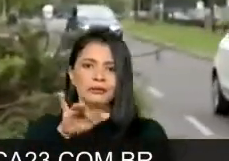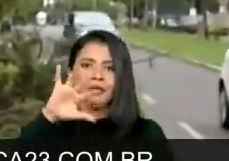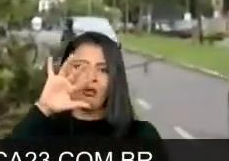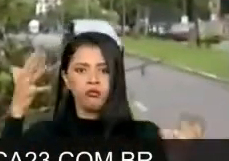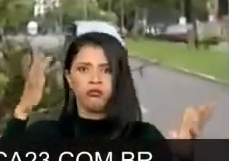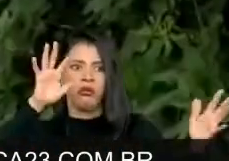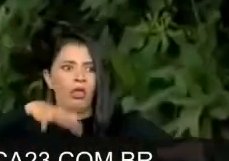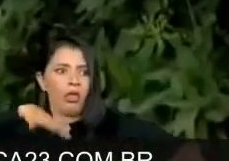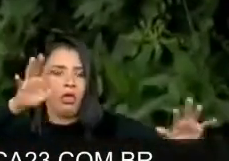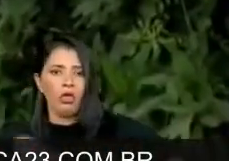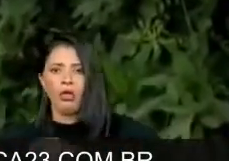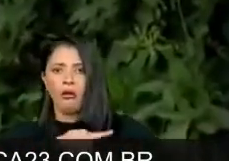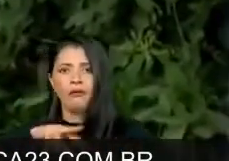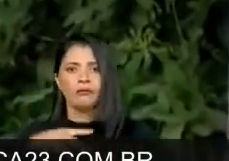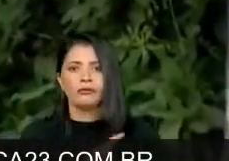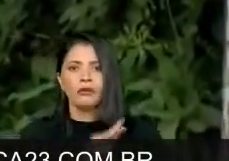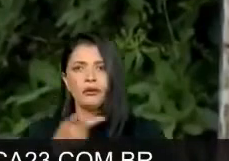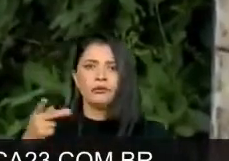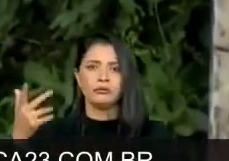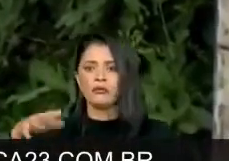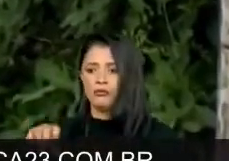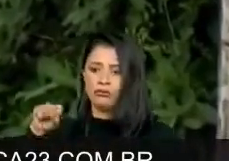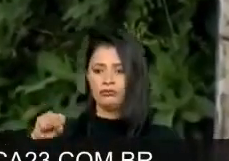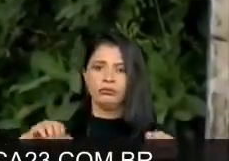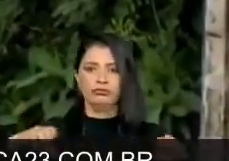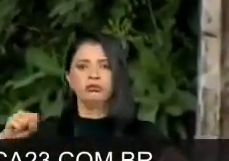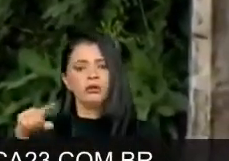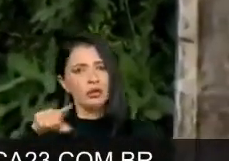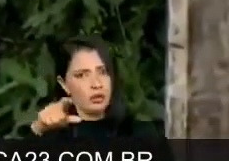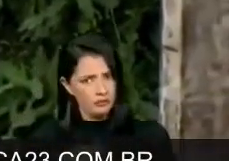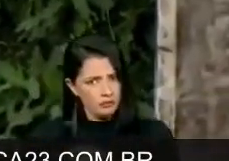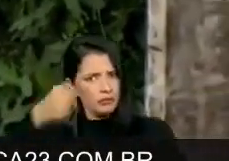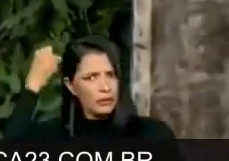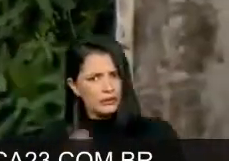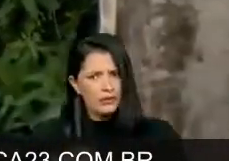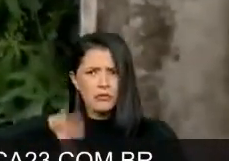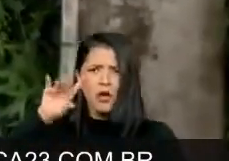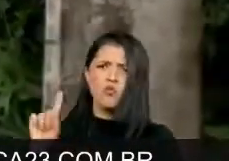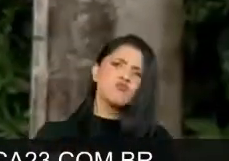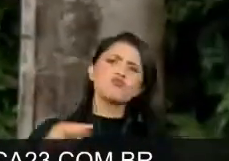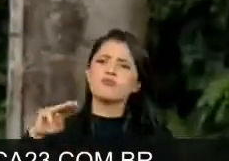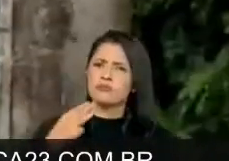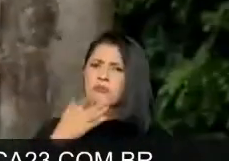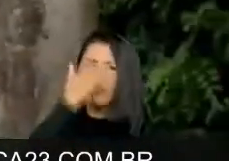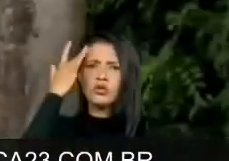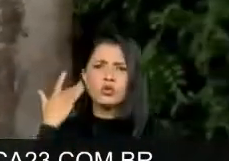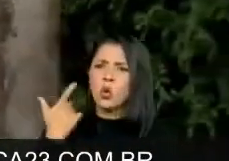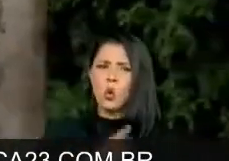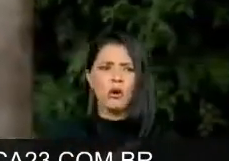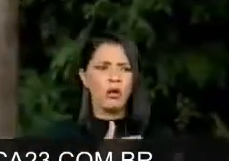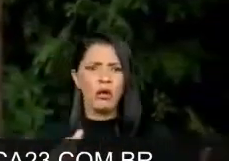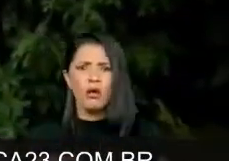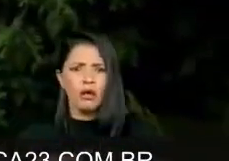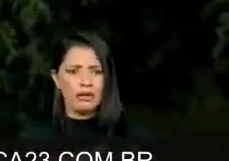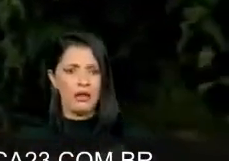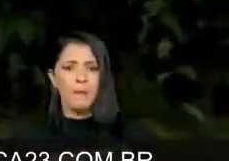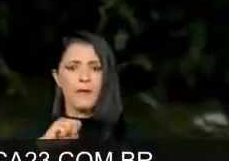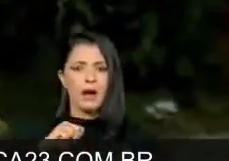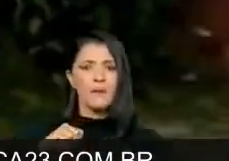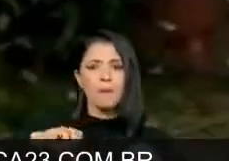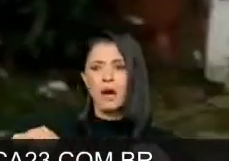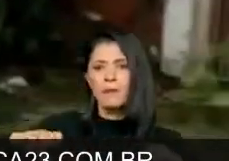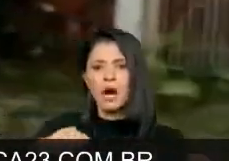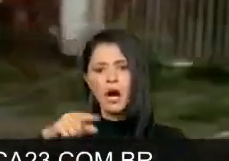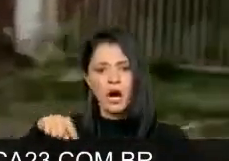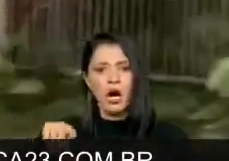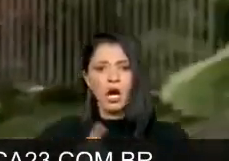climáticos extremos. No final do ano passado, mais de 1 milhão de imóveis ficou sem energia na capital paulista.